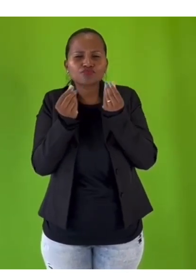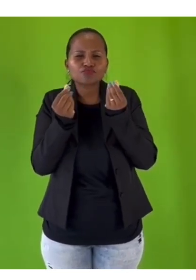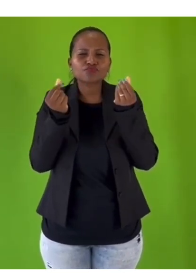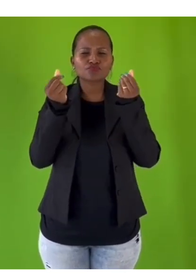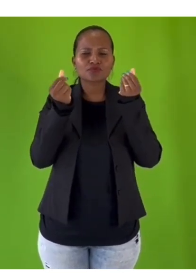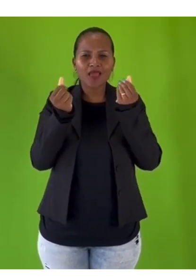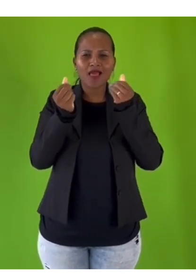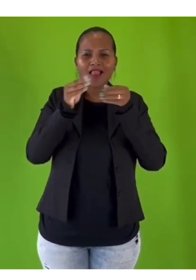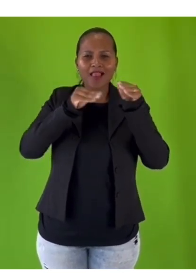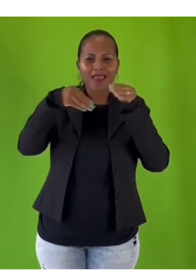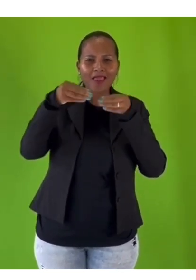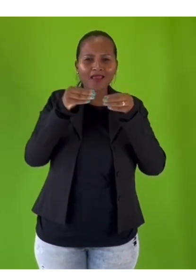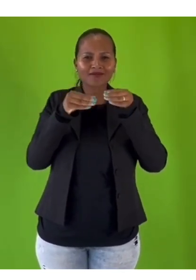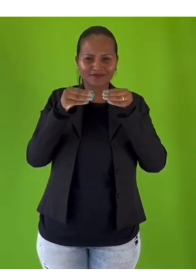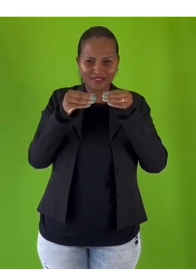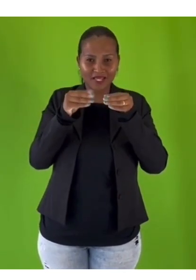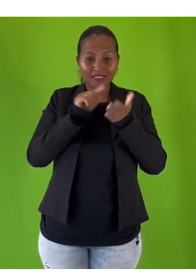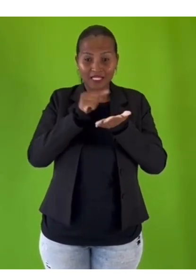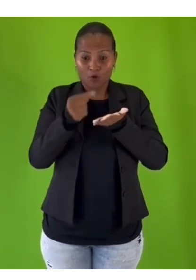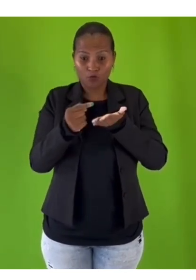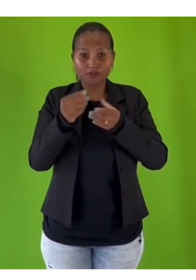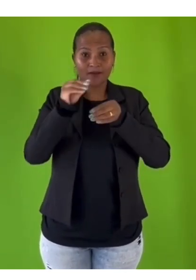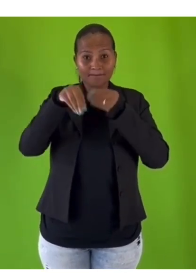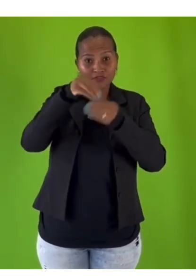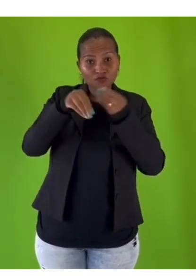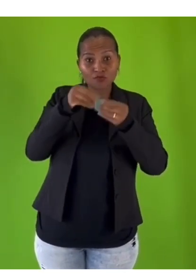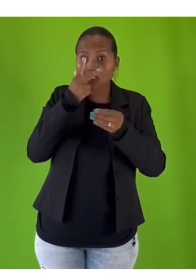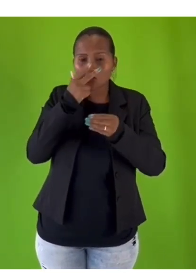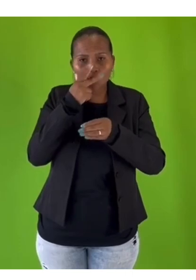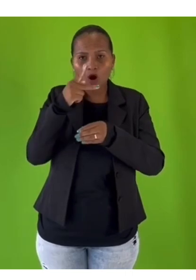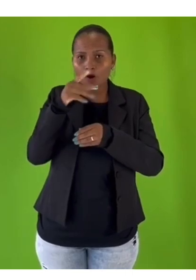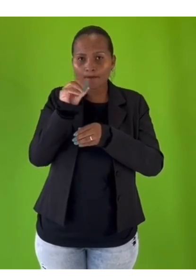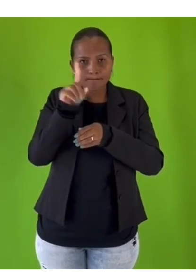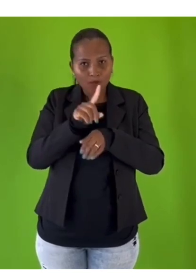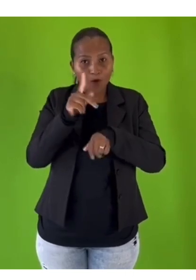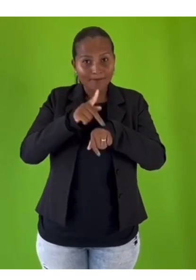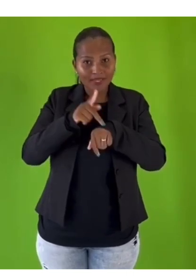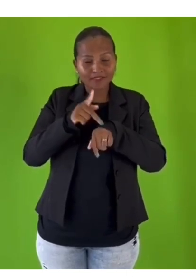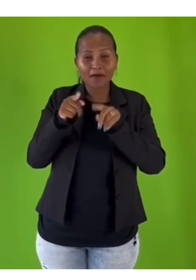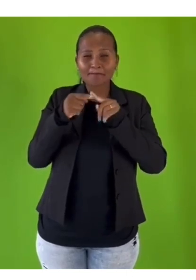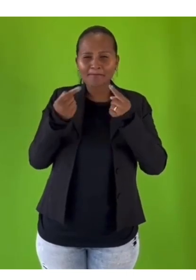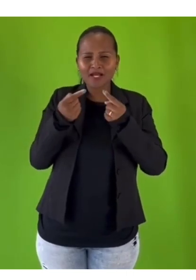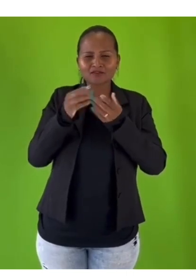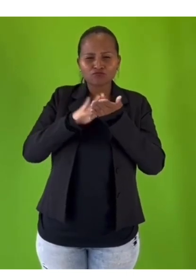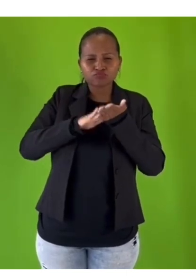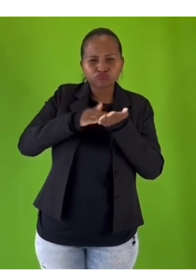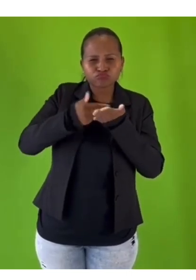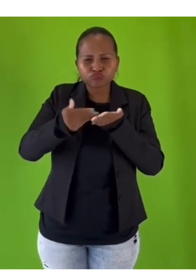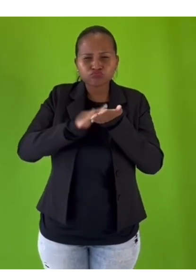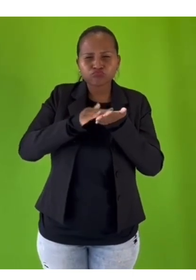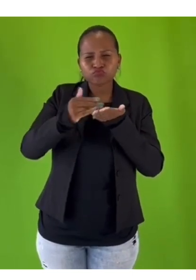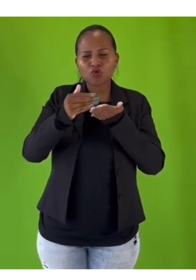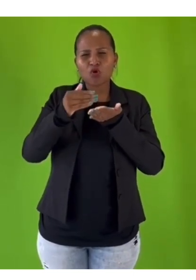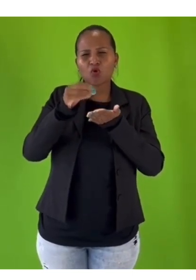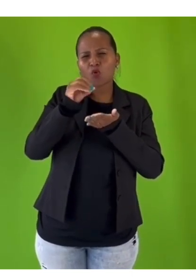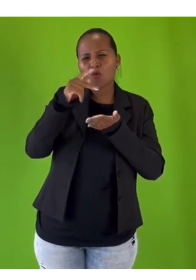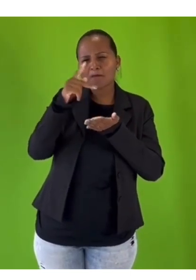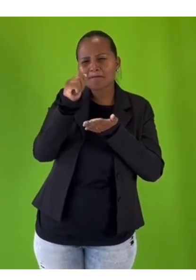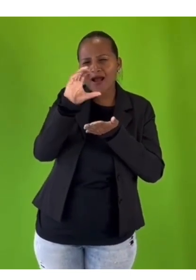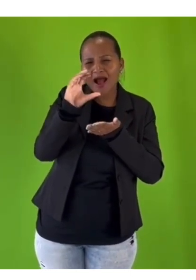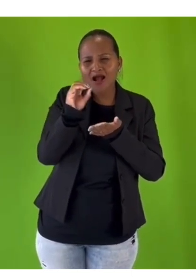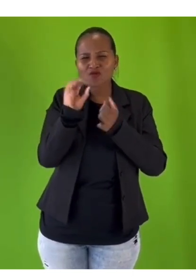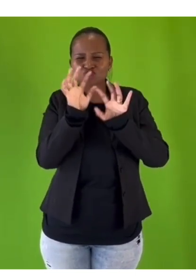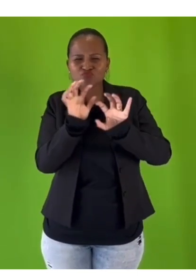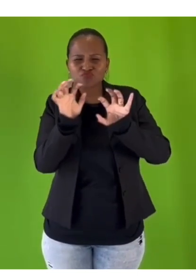suavidade, mais fluidez. Já nessa mistura aqui, que foi feita com o mesmo pó de pedra, ele é mais viscoso, mais